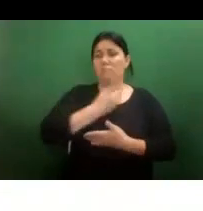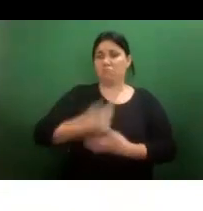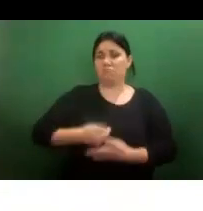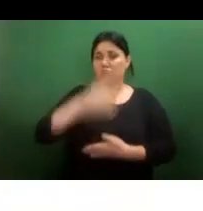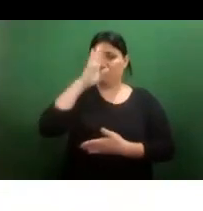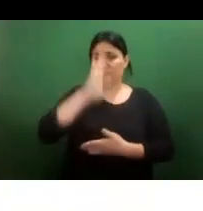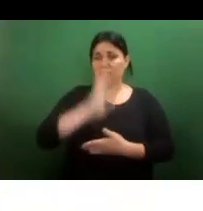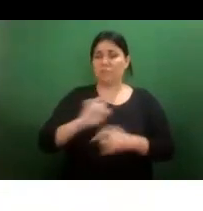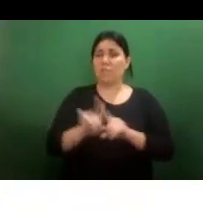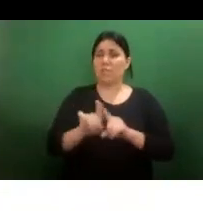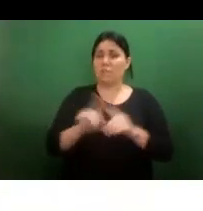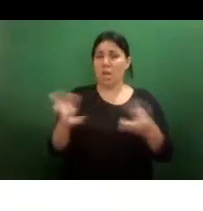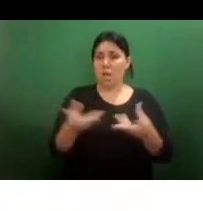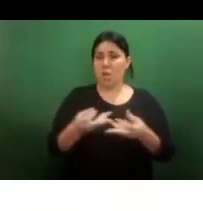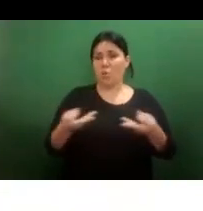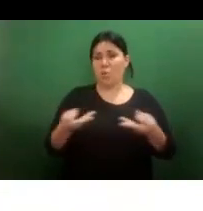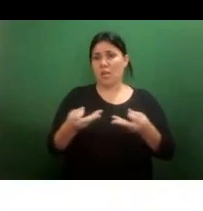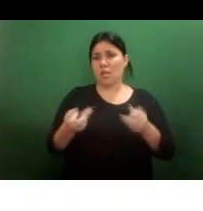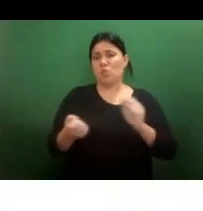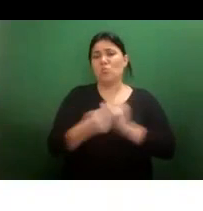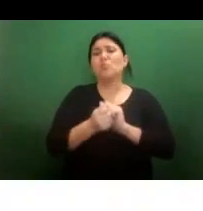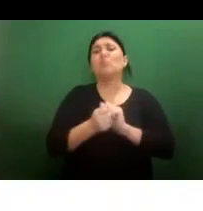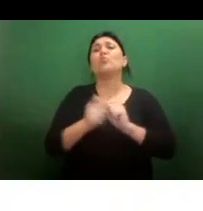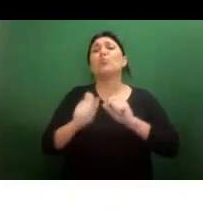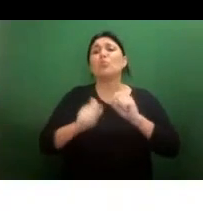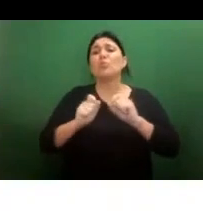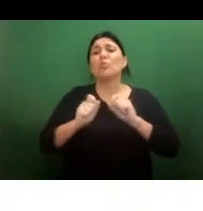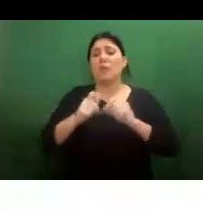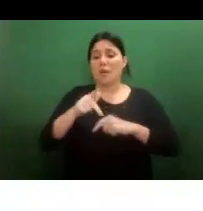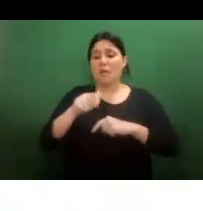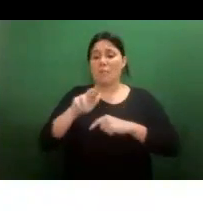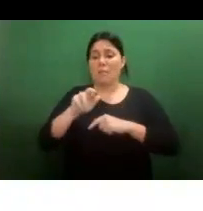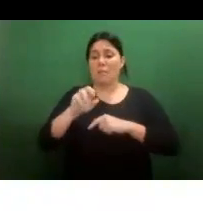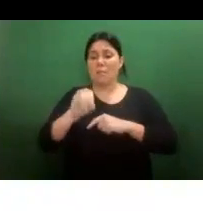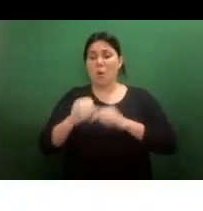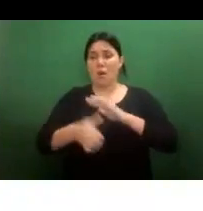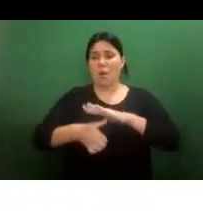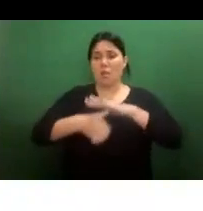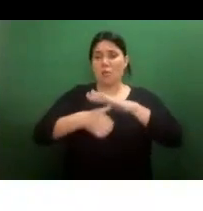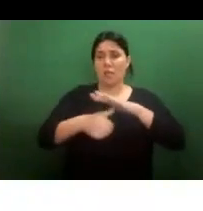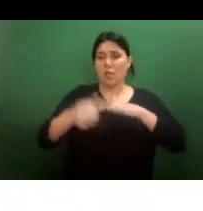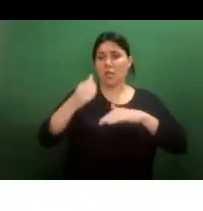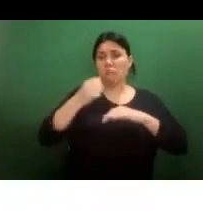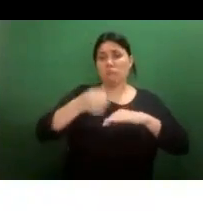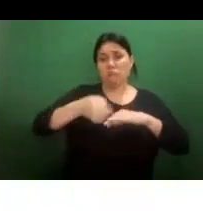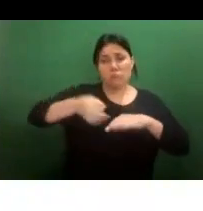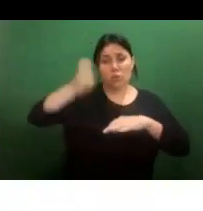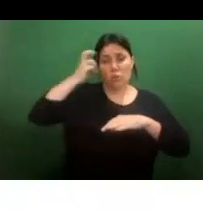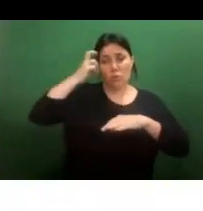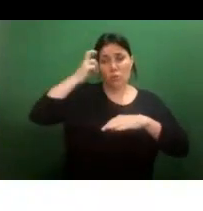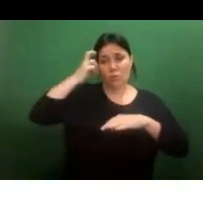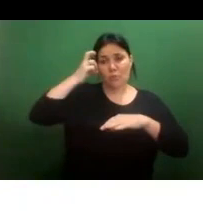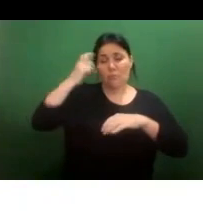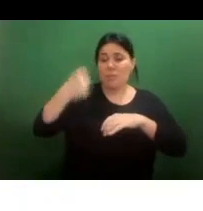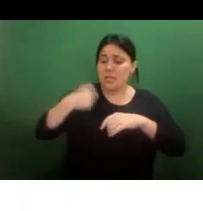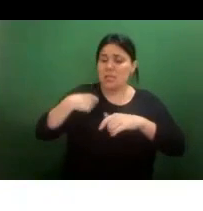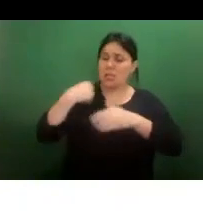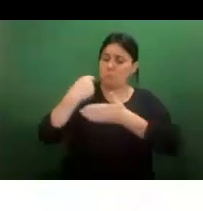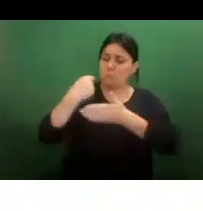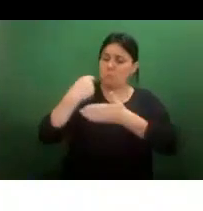de qualidade, com a realização de uma pró-reitoria de extensão e cultura. Precisamos continuar lutando pelas